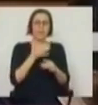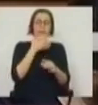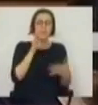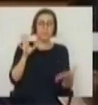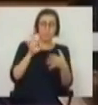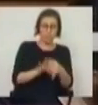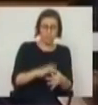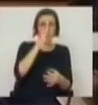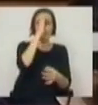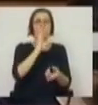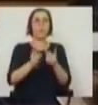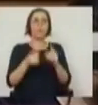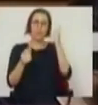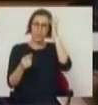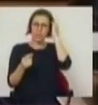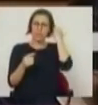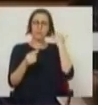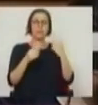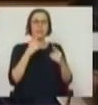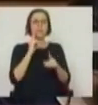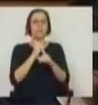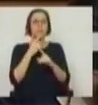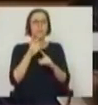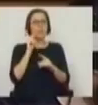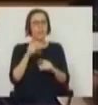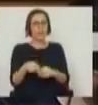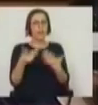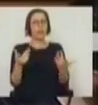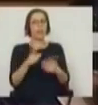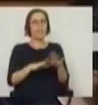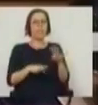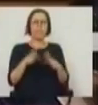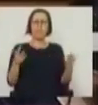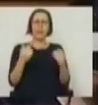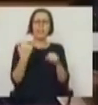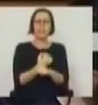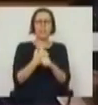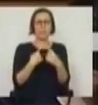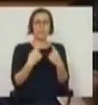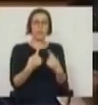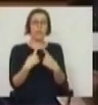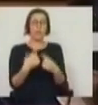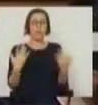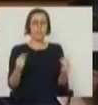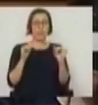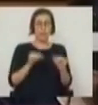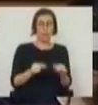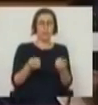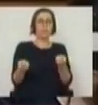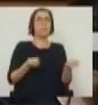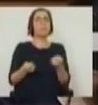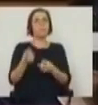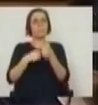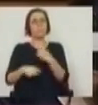couber, tendo em consideração a oferta em lugares-quilómetros produzidos pelos serviços de transporte por estas